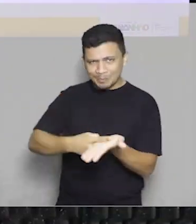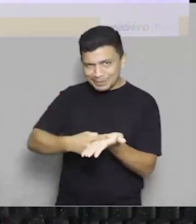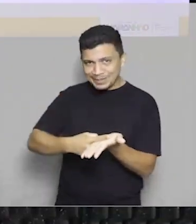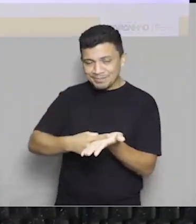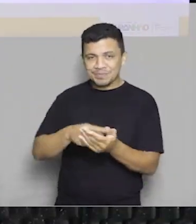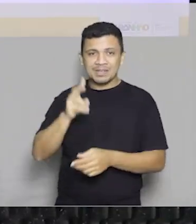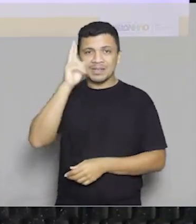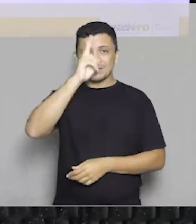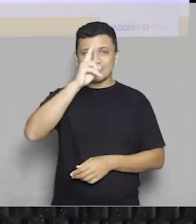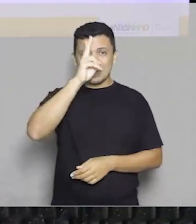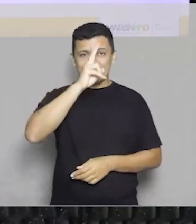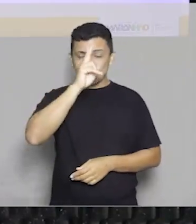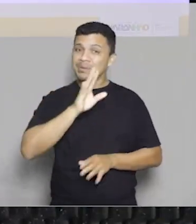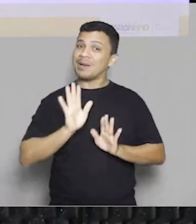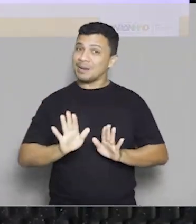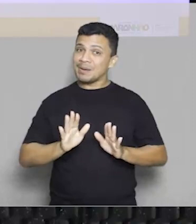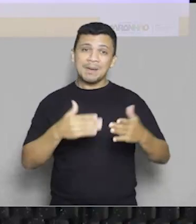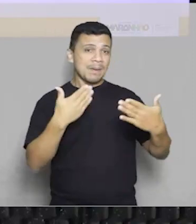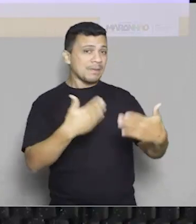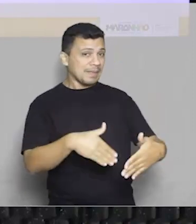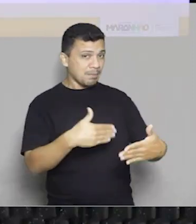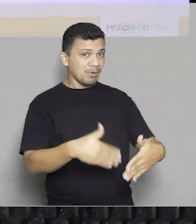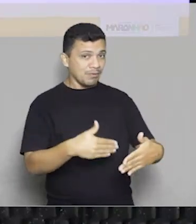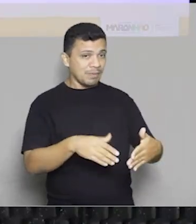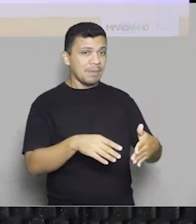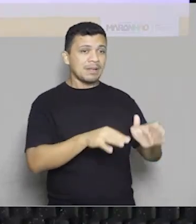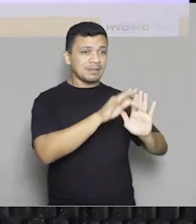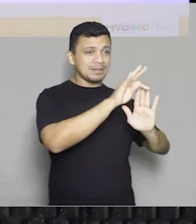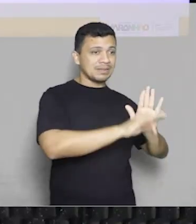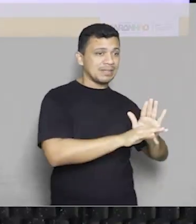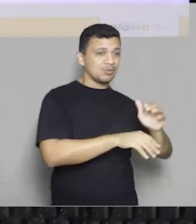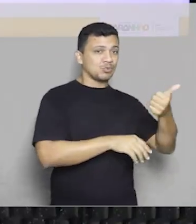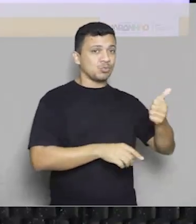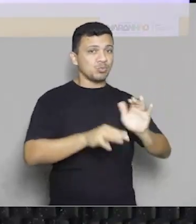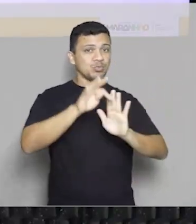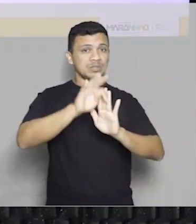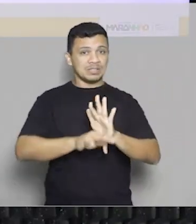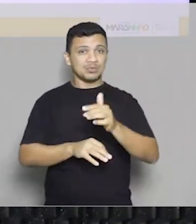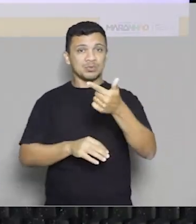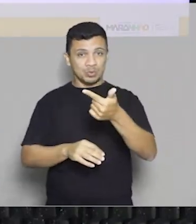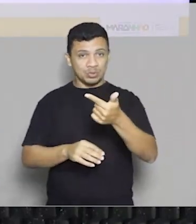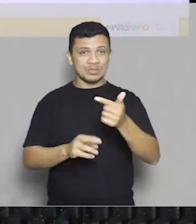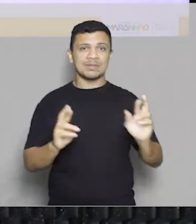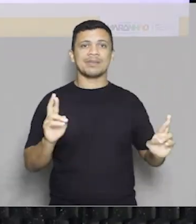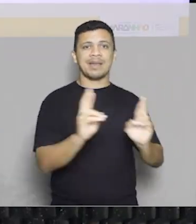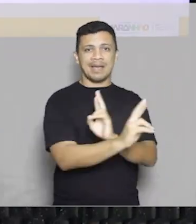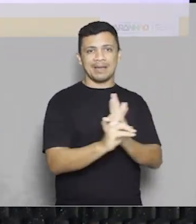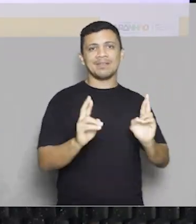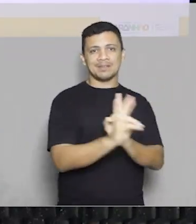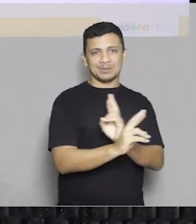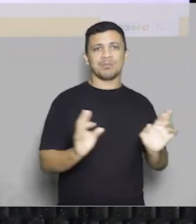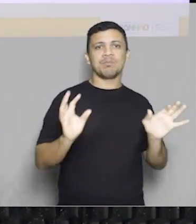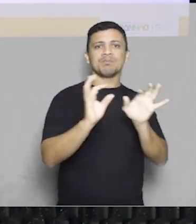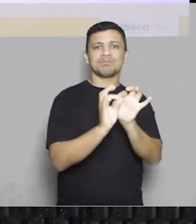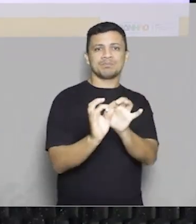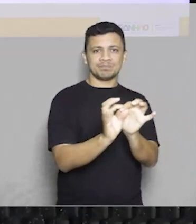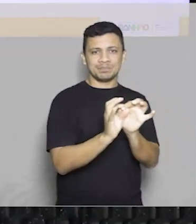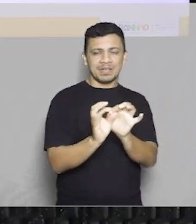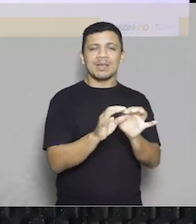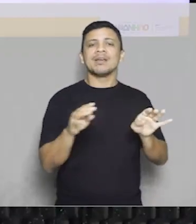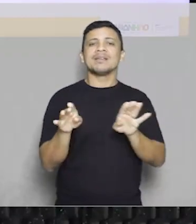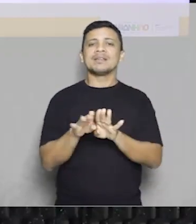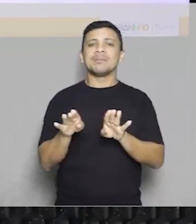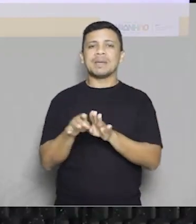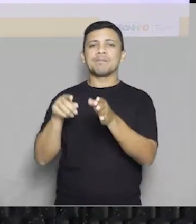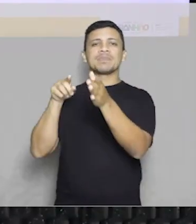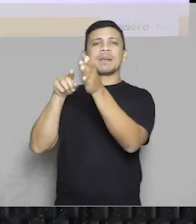Lembra, na hora da prova, sempre que for questão de texto 1 e texto 2 é de intertextualidade. E a questão, a pergunta,